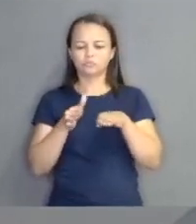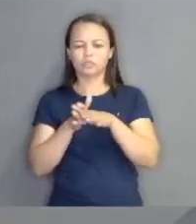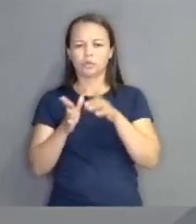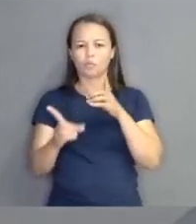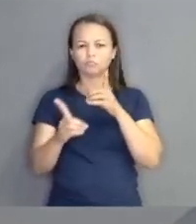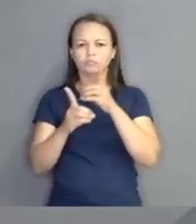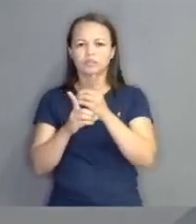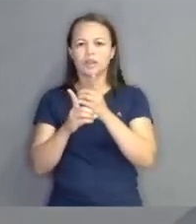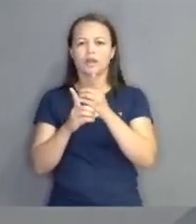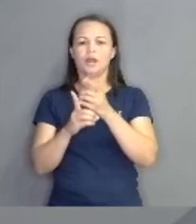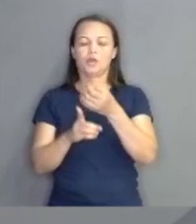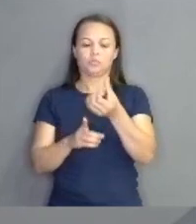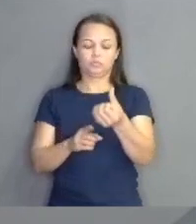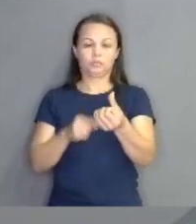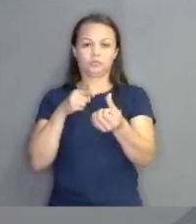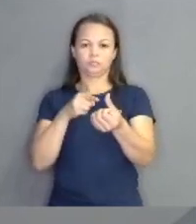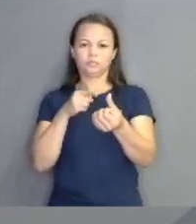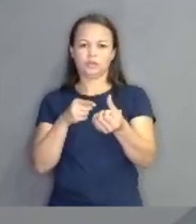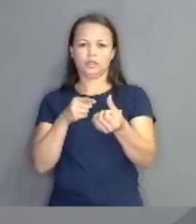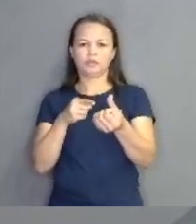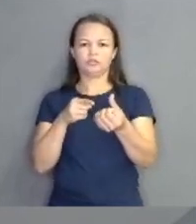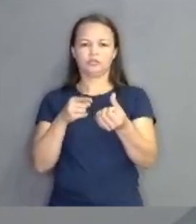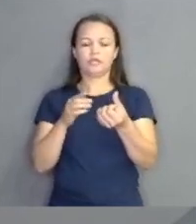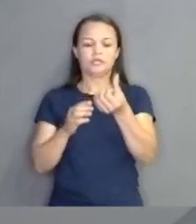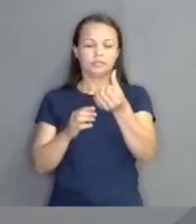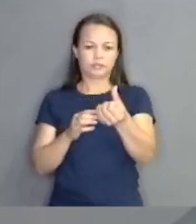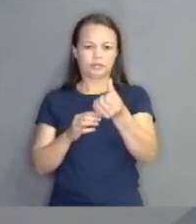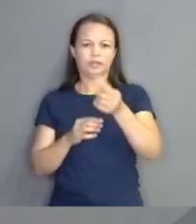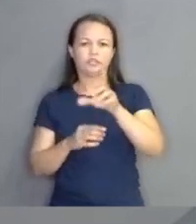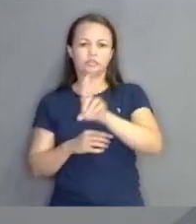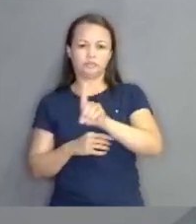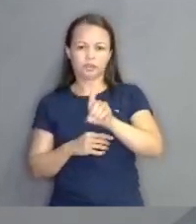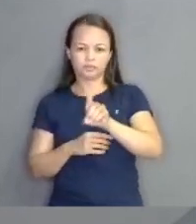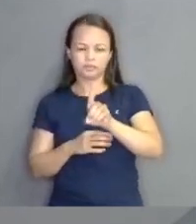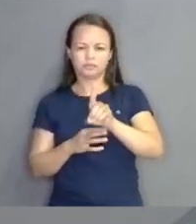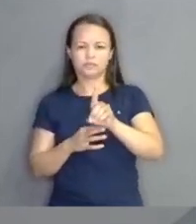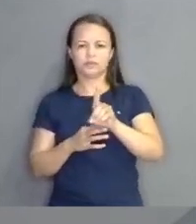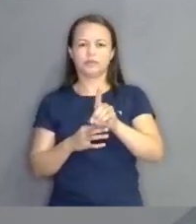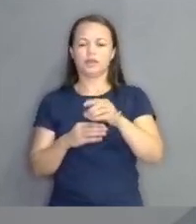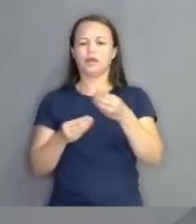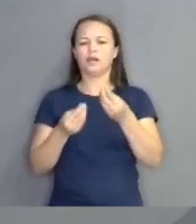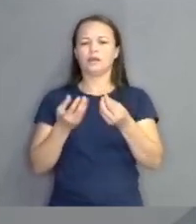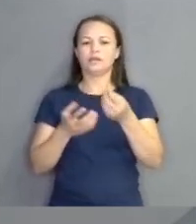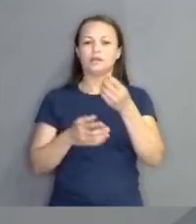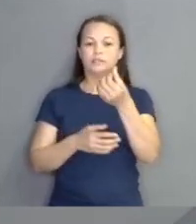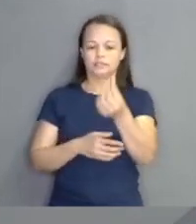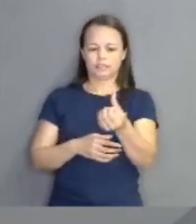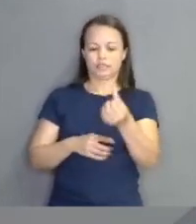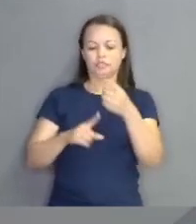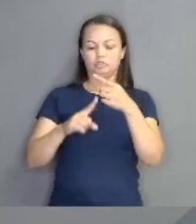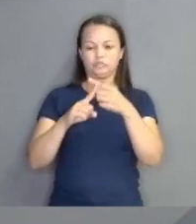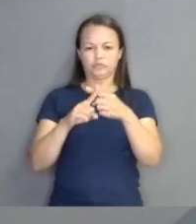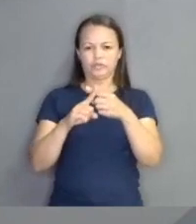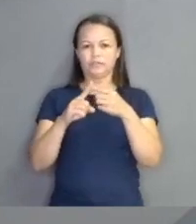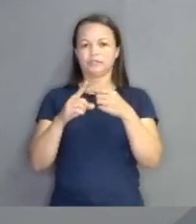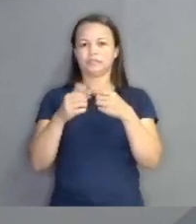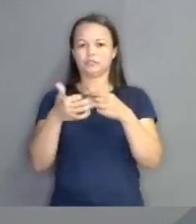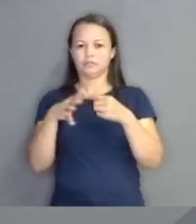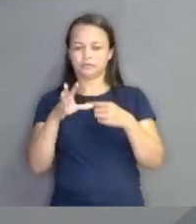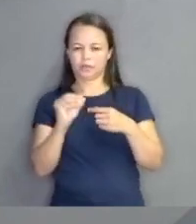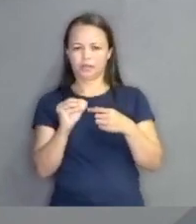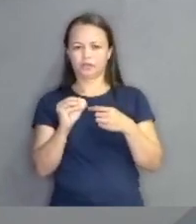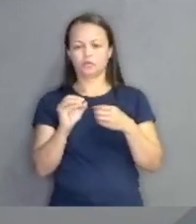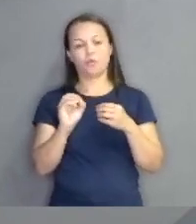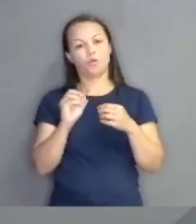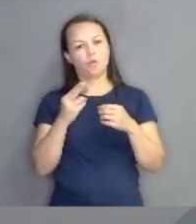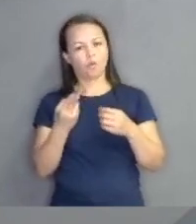6, né? 6 dezenas, da seguinte forma: 6 vezes 10, ou da forma